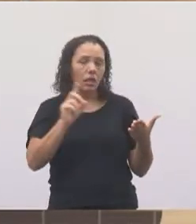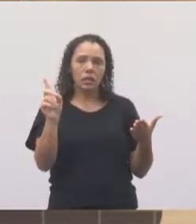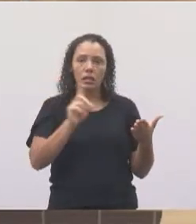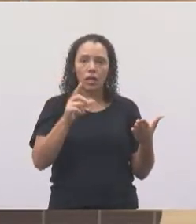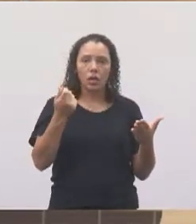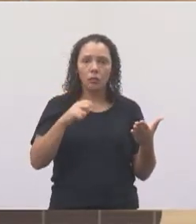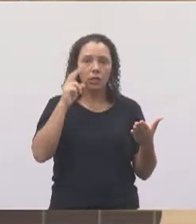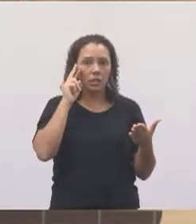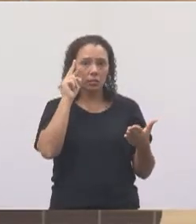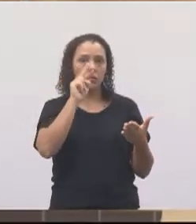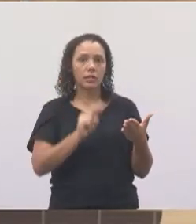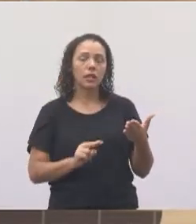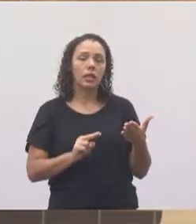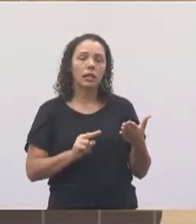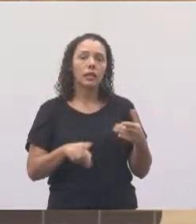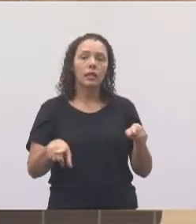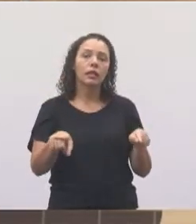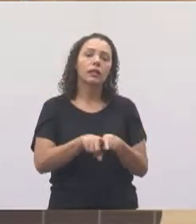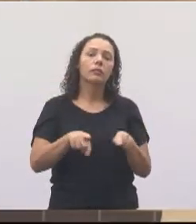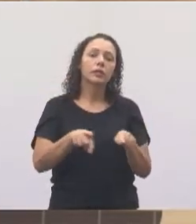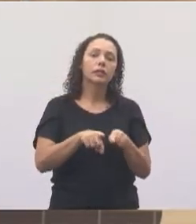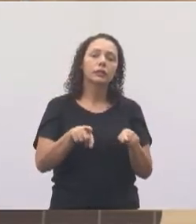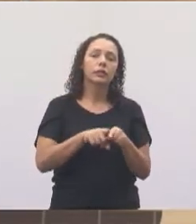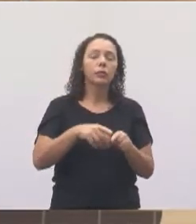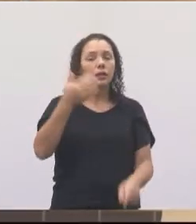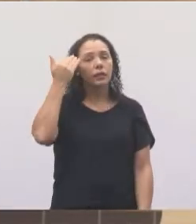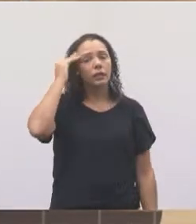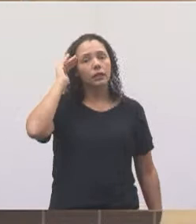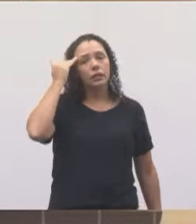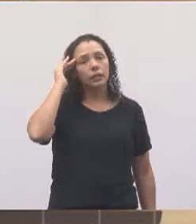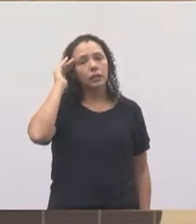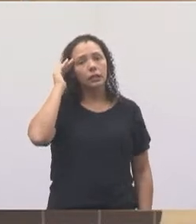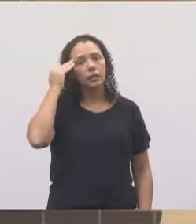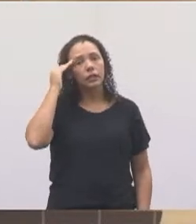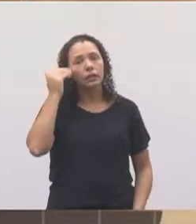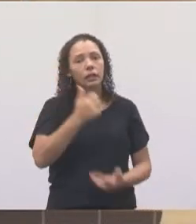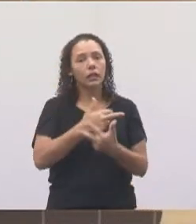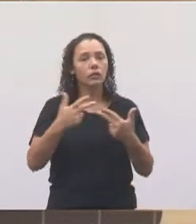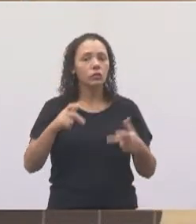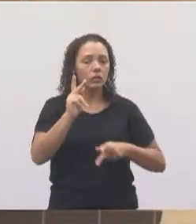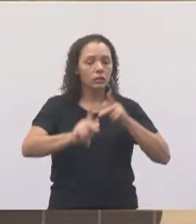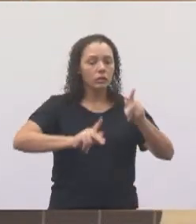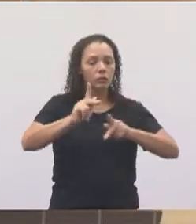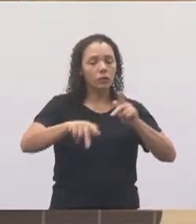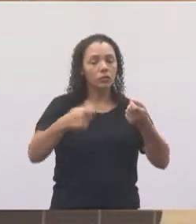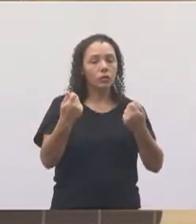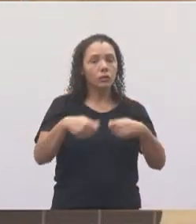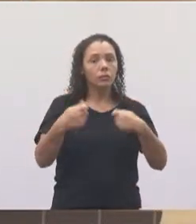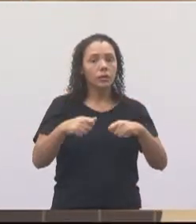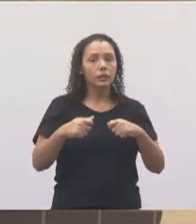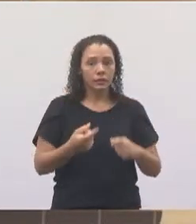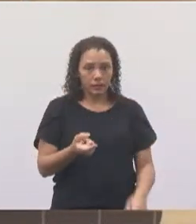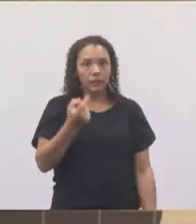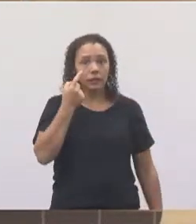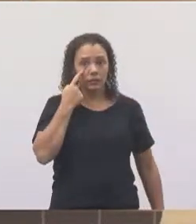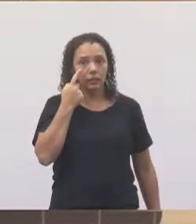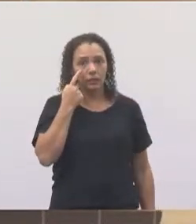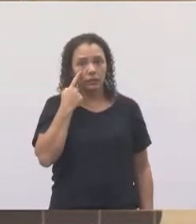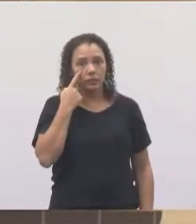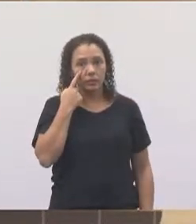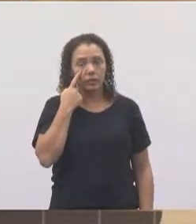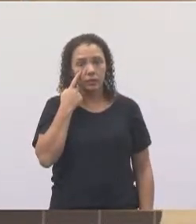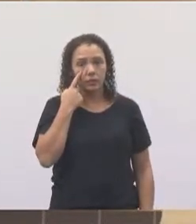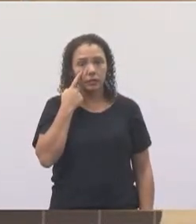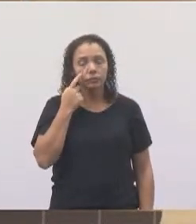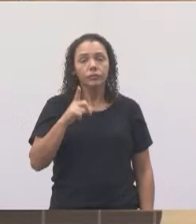preciso ler os números, mas também é preciso a gente entender a necessidade do povo brasileiro. E quer ver,